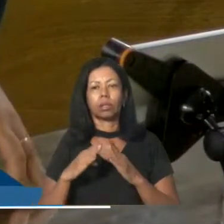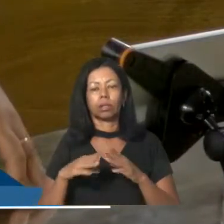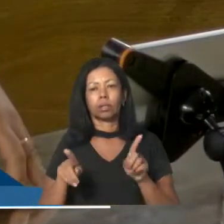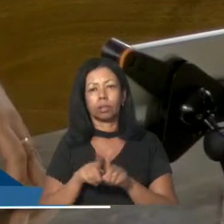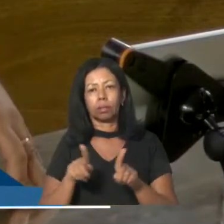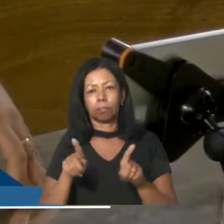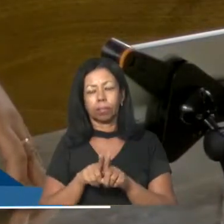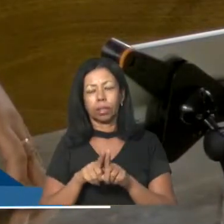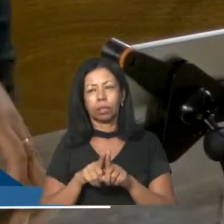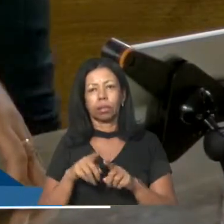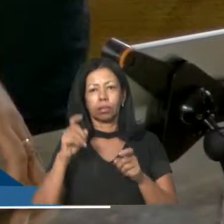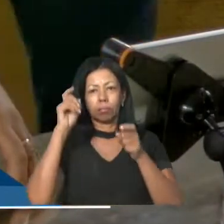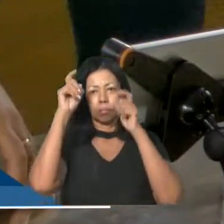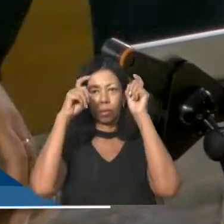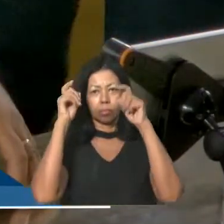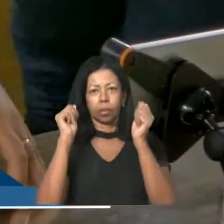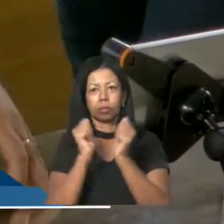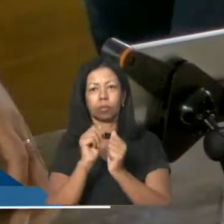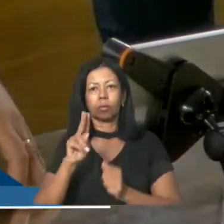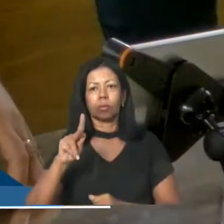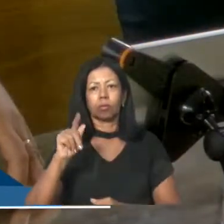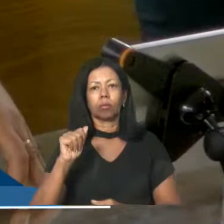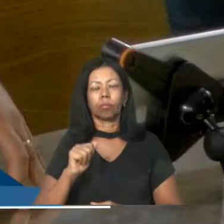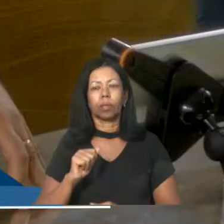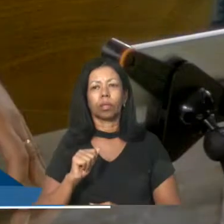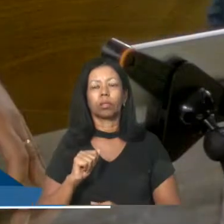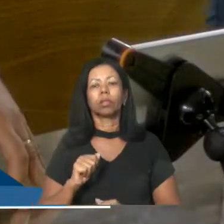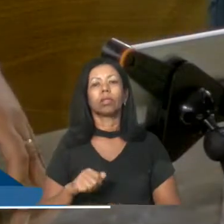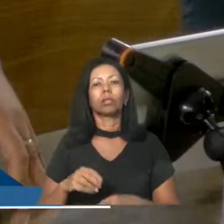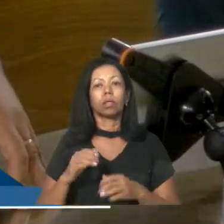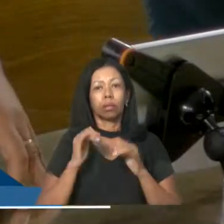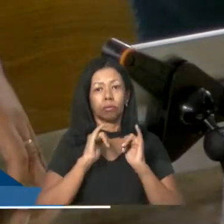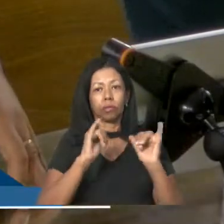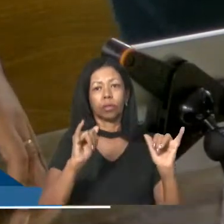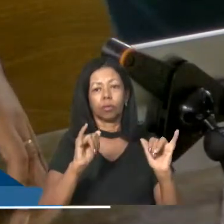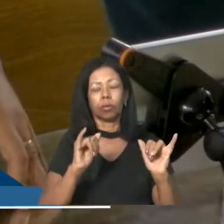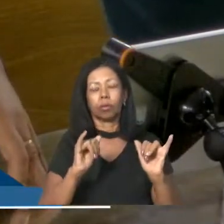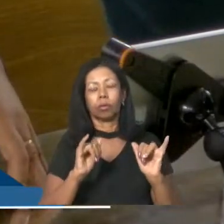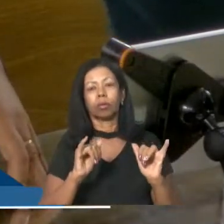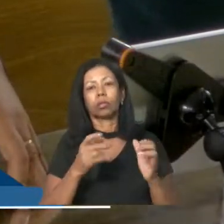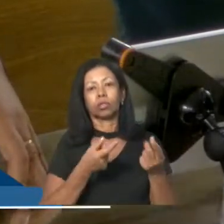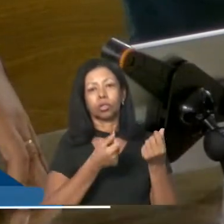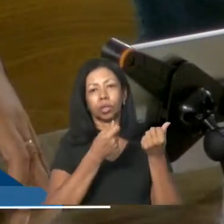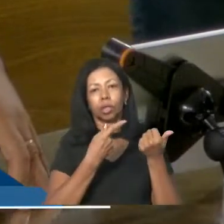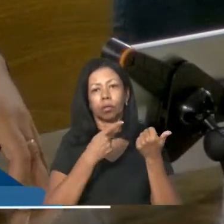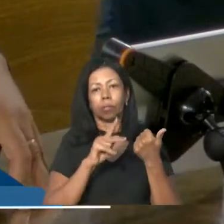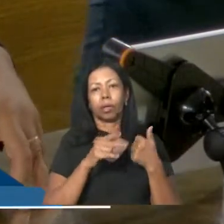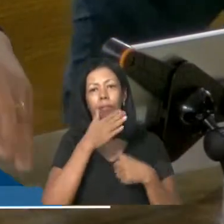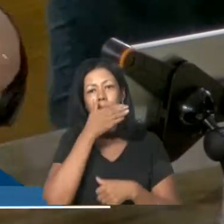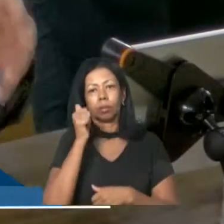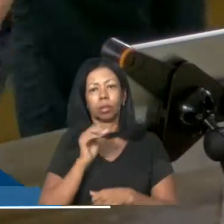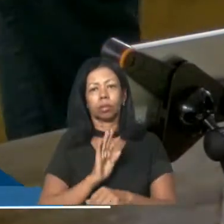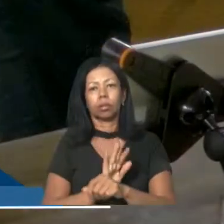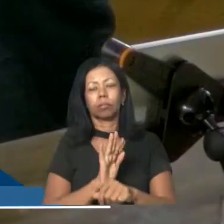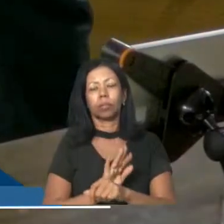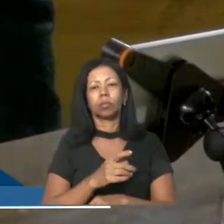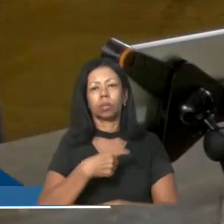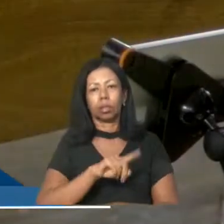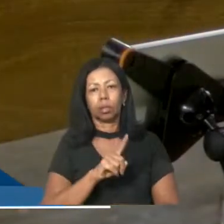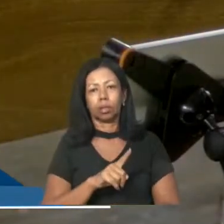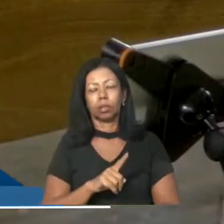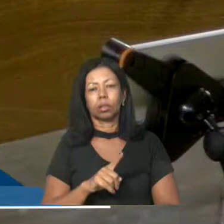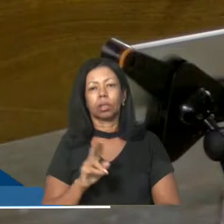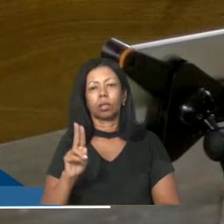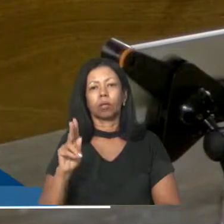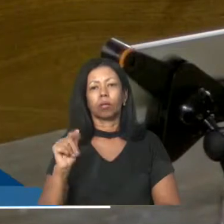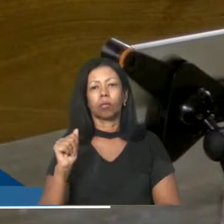preocupados com o atendimento da UPA ali, destinou recursos para aquela unidade, para melhorar o atendimento ali. Lembrando que a UPA era quem salvava as